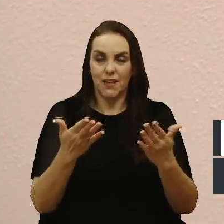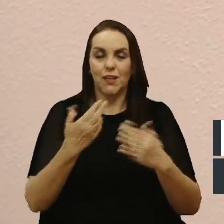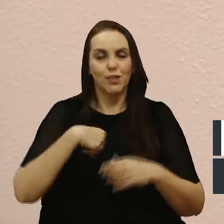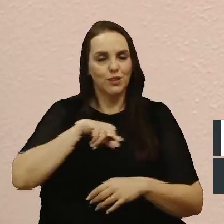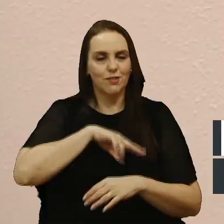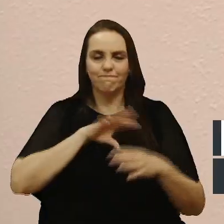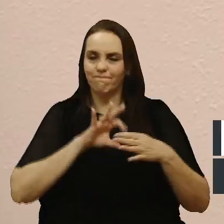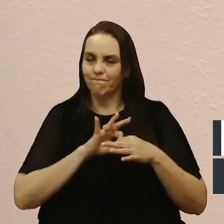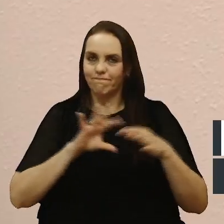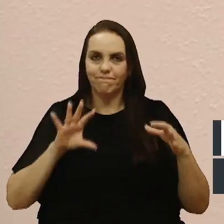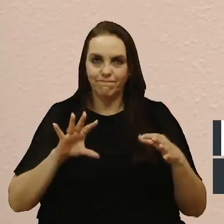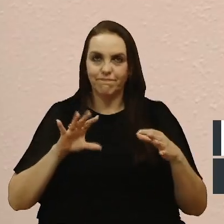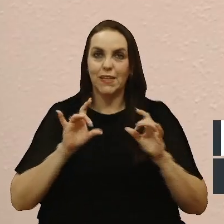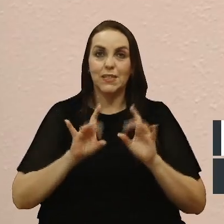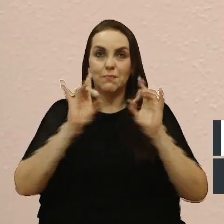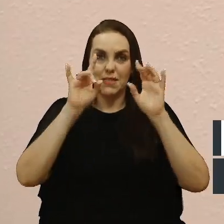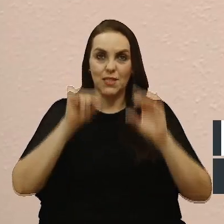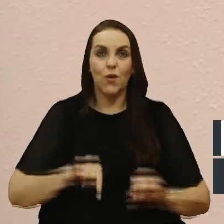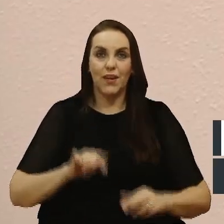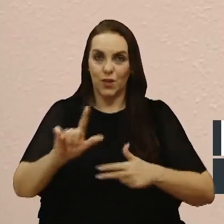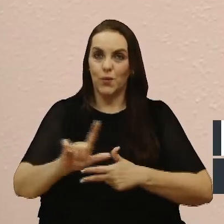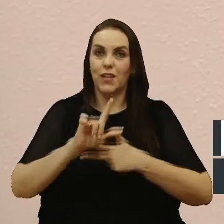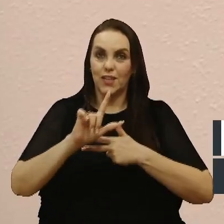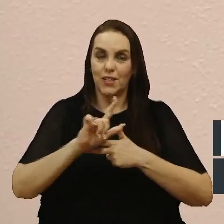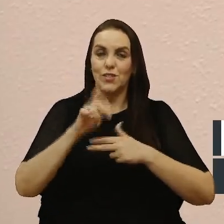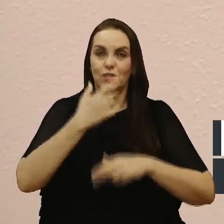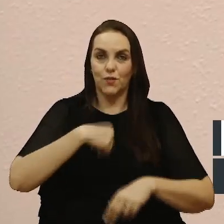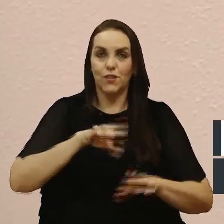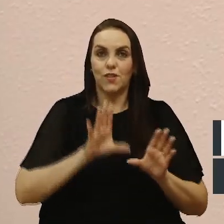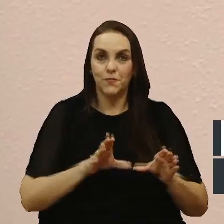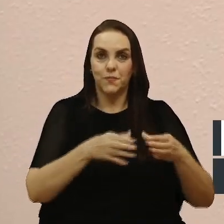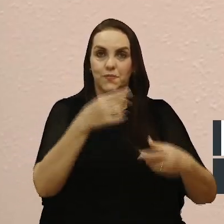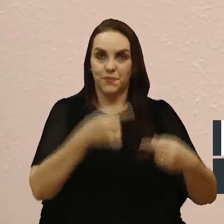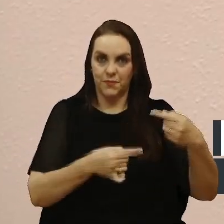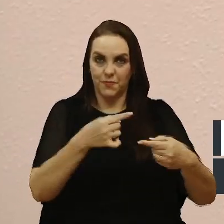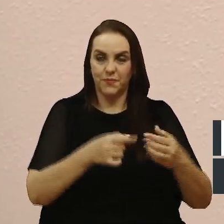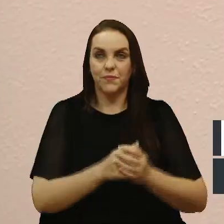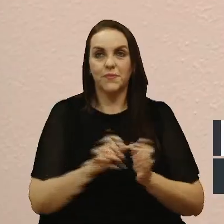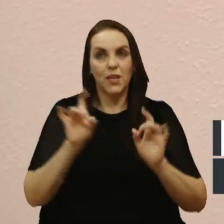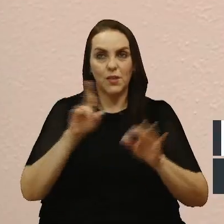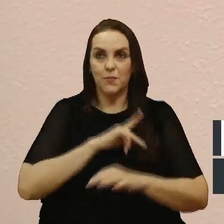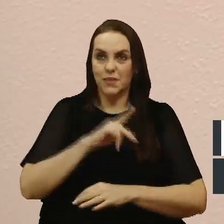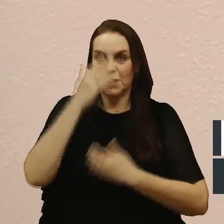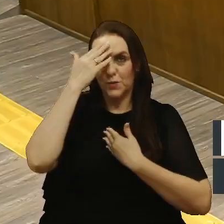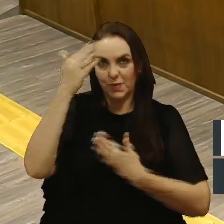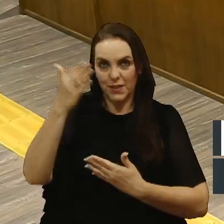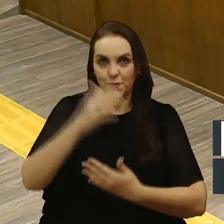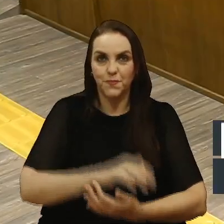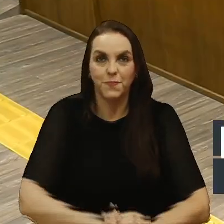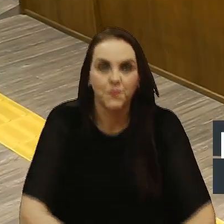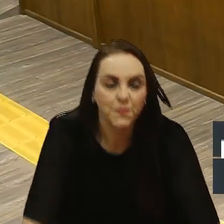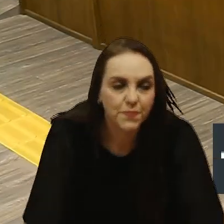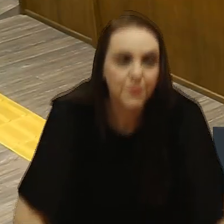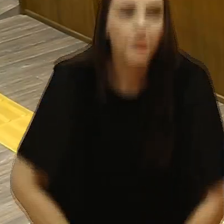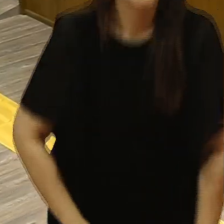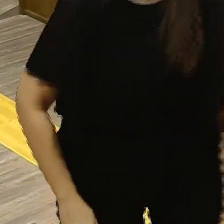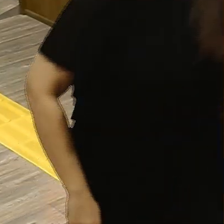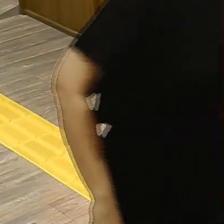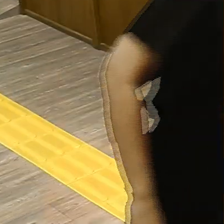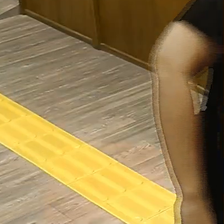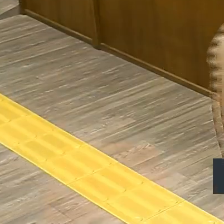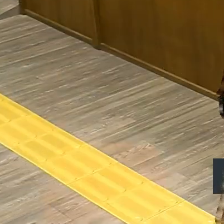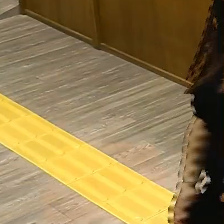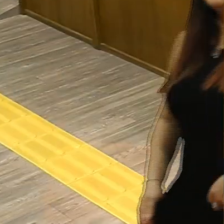sempre à disposição, em especial essa Casa Legislativa e nossa frente parlamentar. Seria isso, presidente. Muito obrigado. Obrigado,